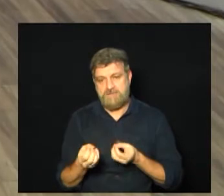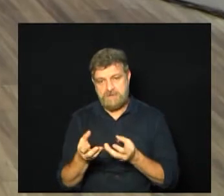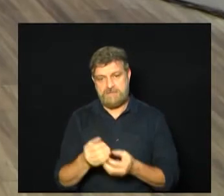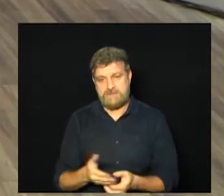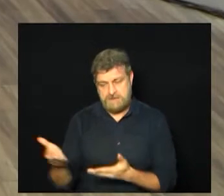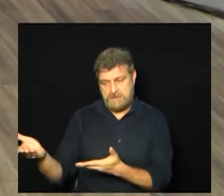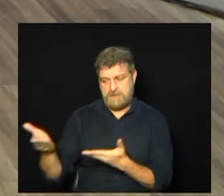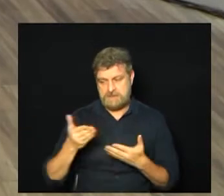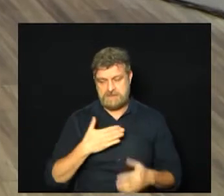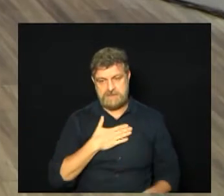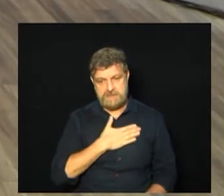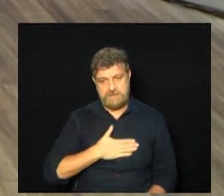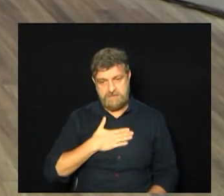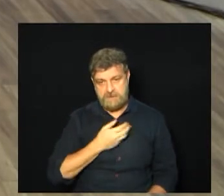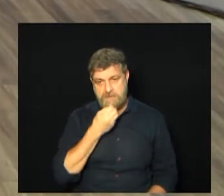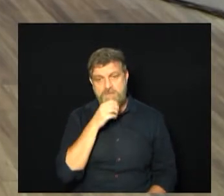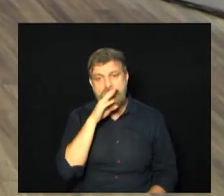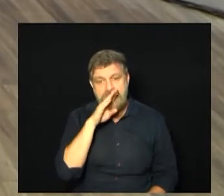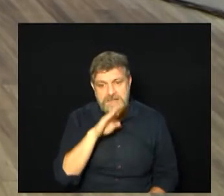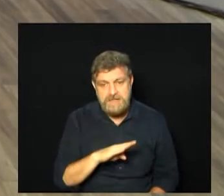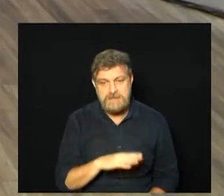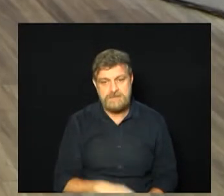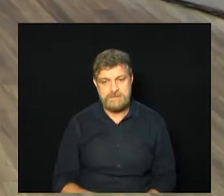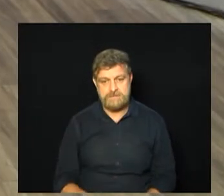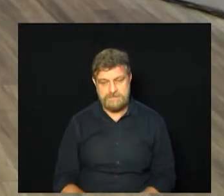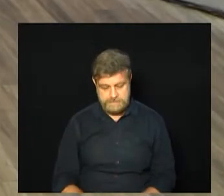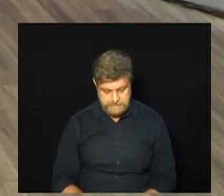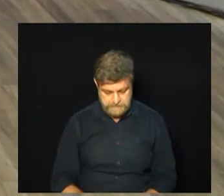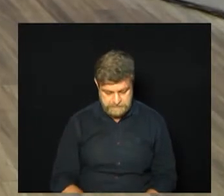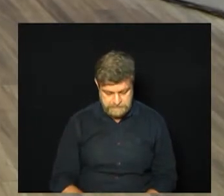seja bem-vinda e boa tarde.